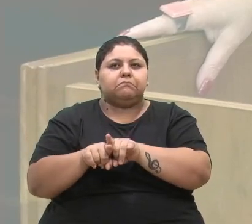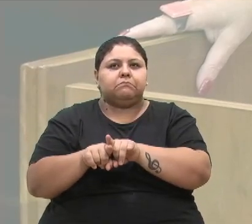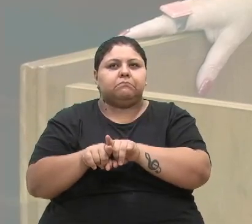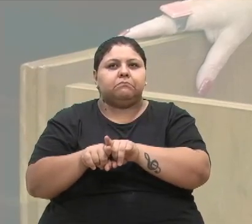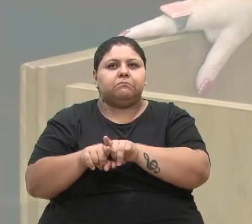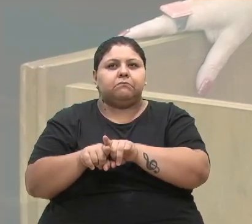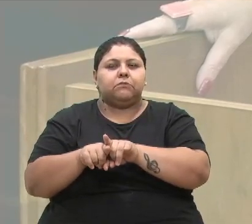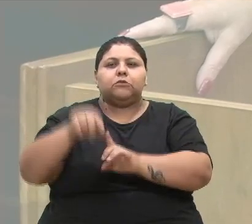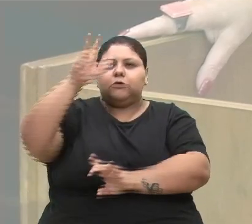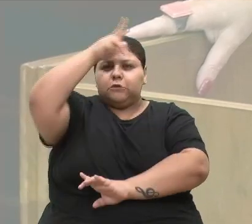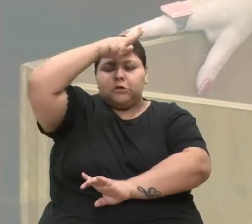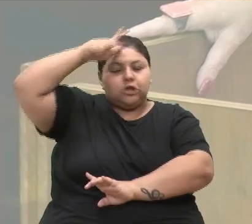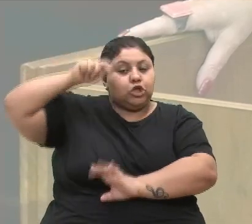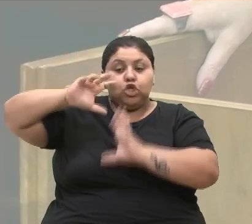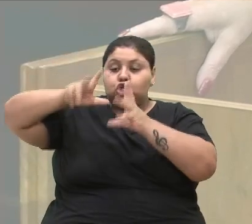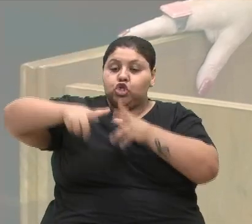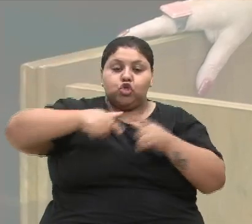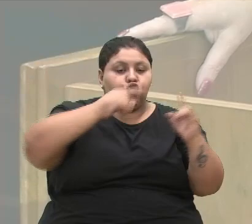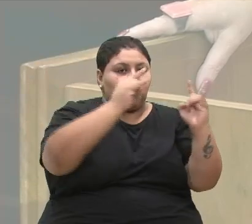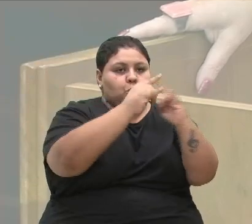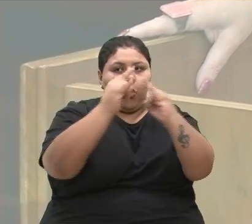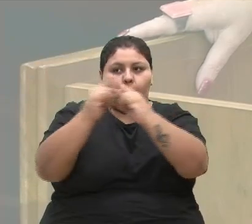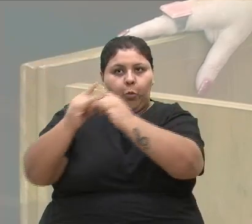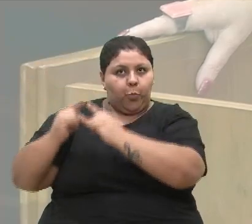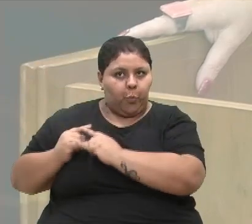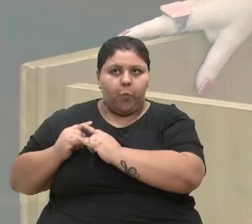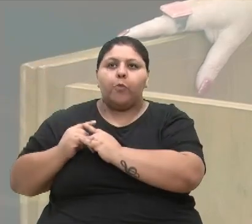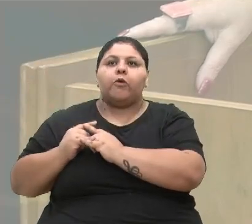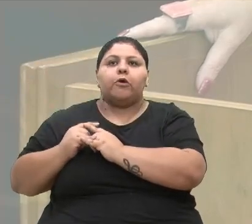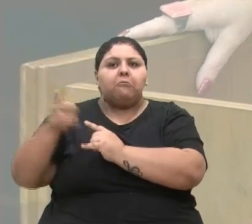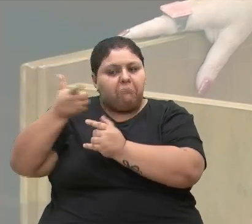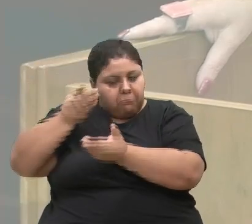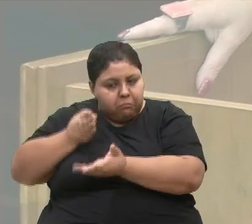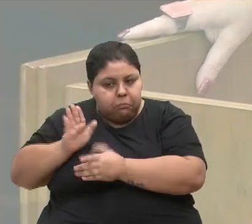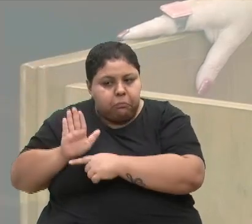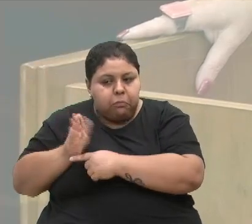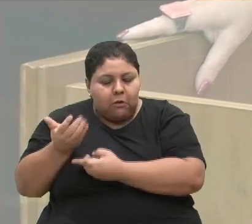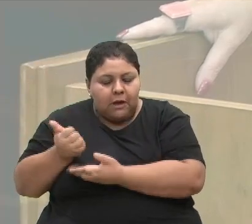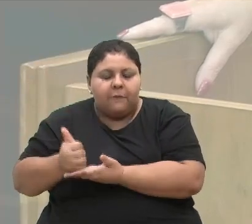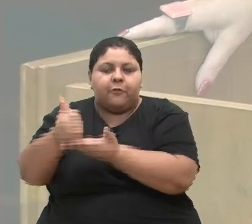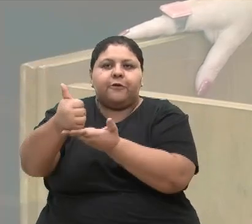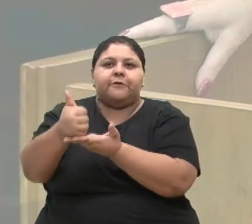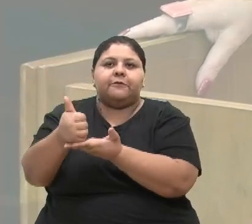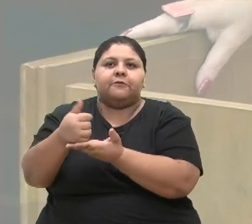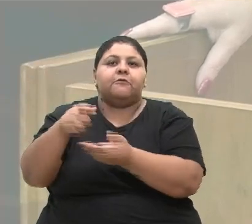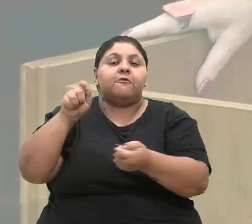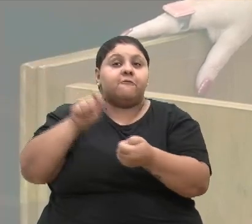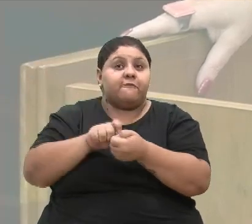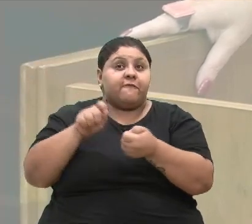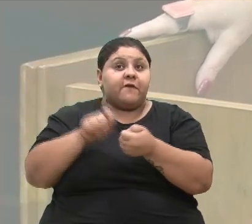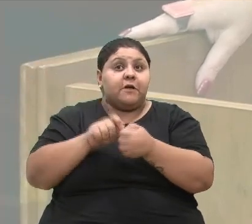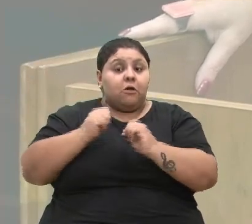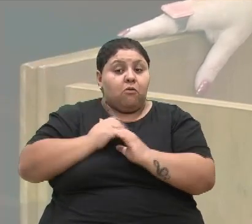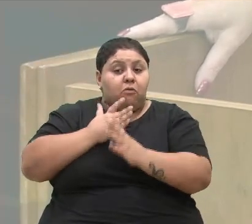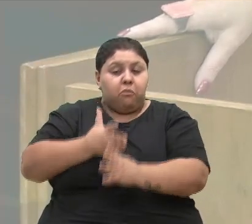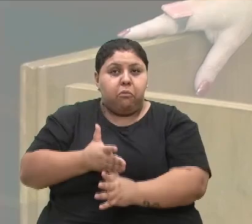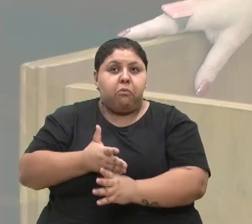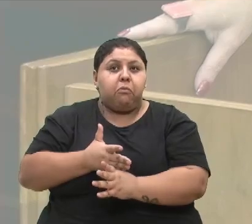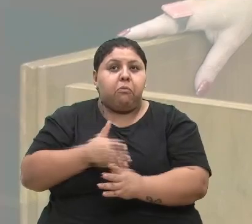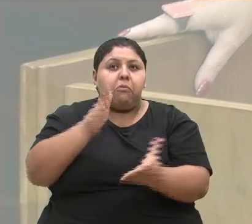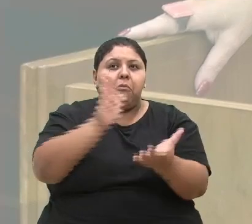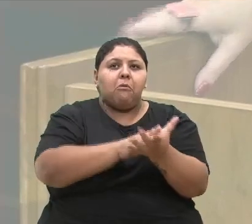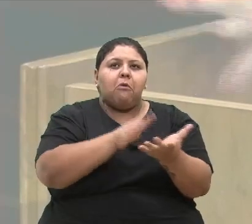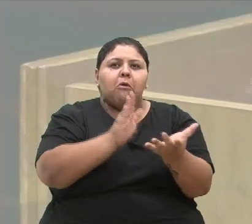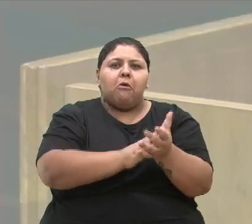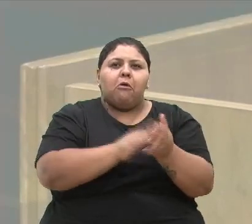o prefeito, todas as entidades se mostraram favoráveis e nós faremos um grande ato. Isso foi proposto,